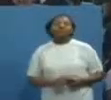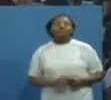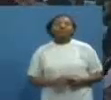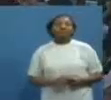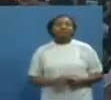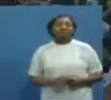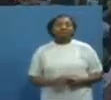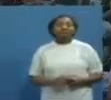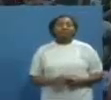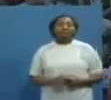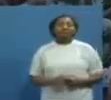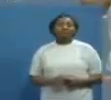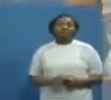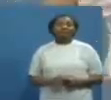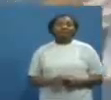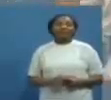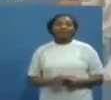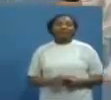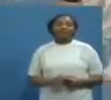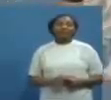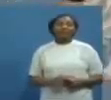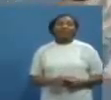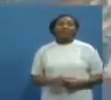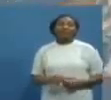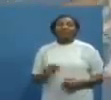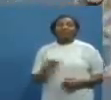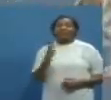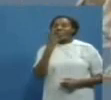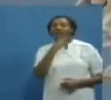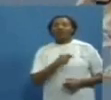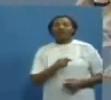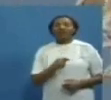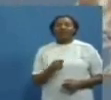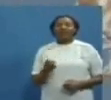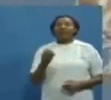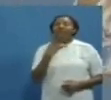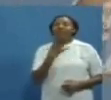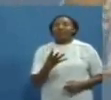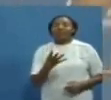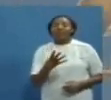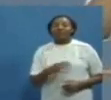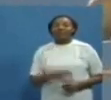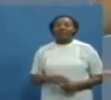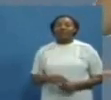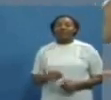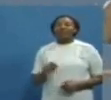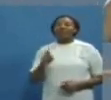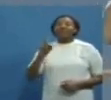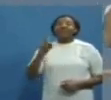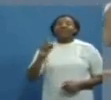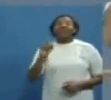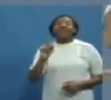que frase estupenda, fabulosa: que sejais